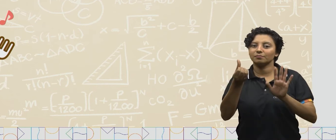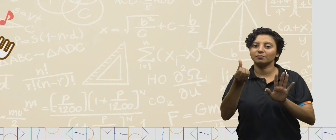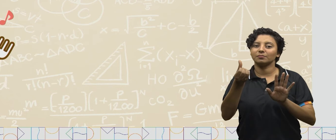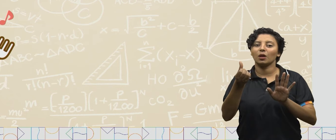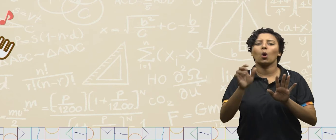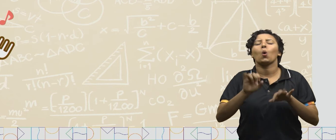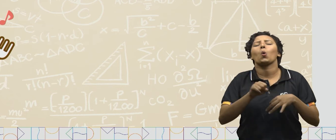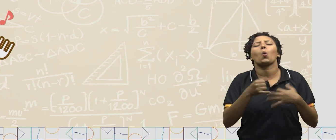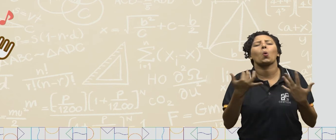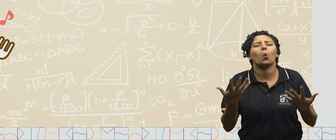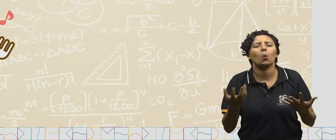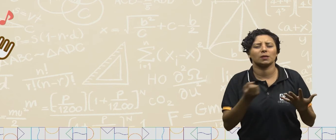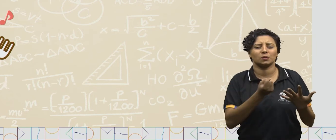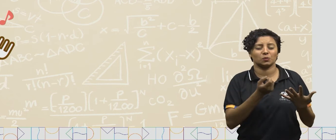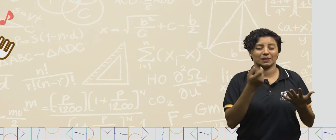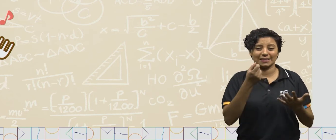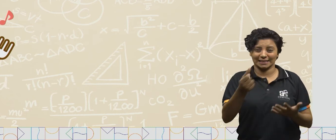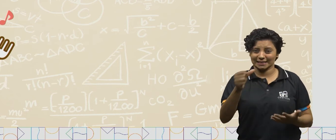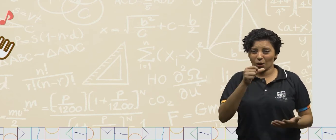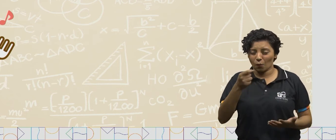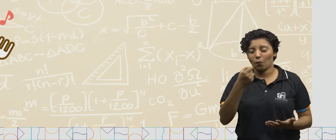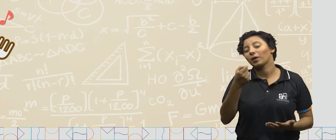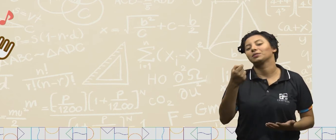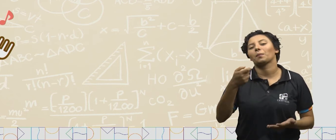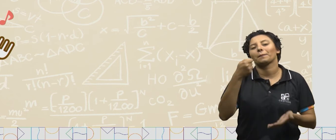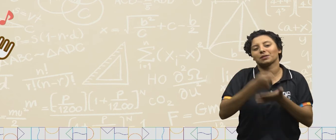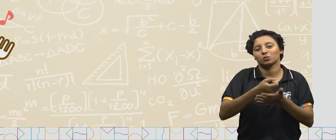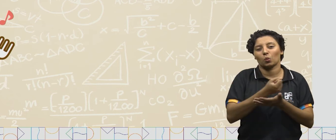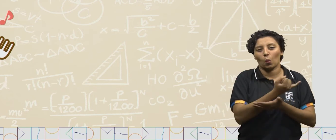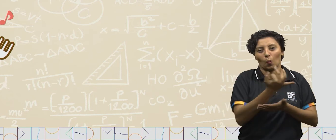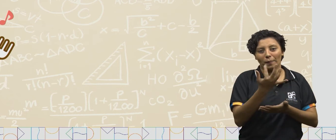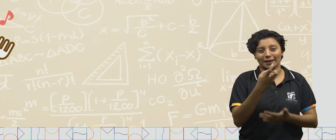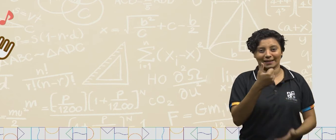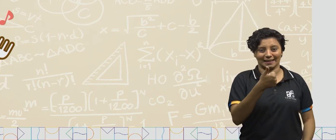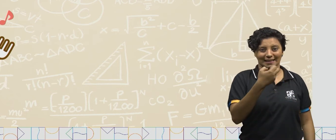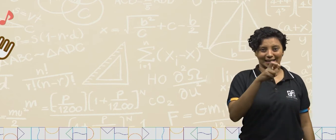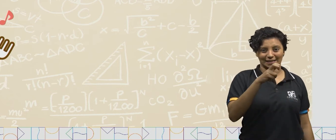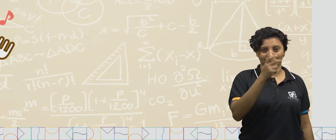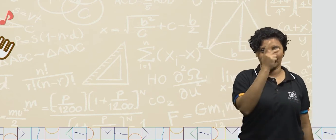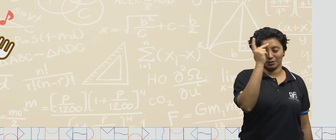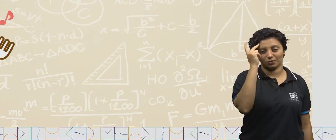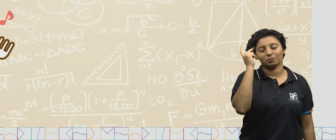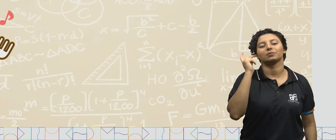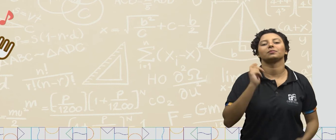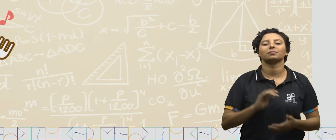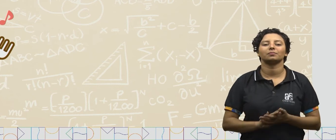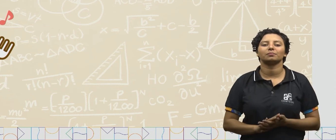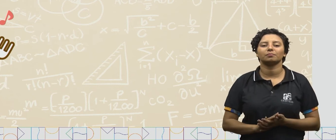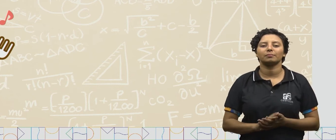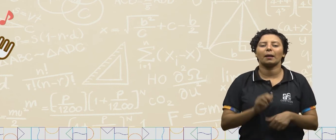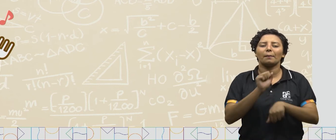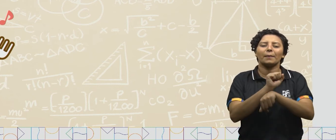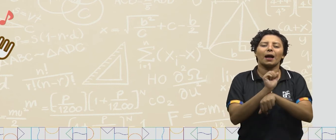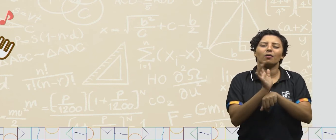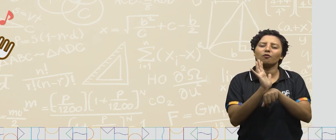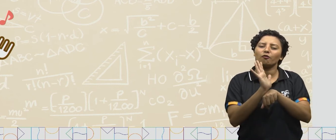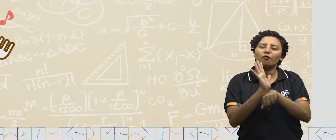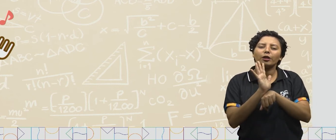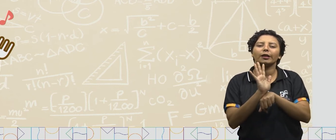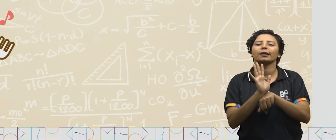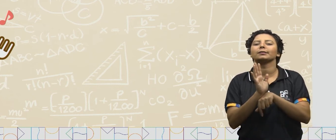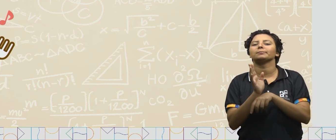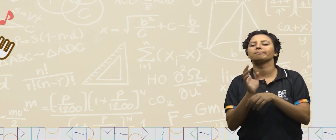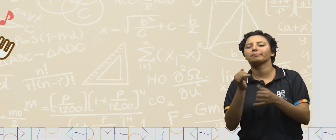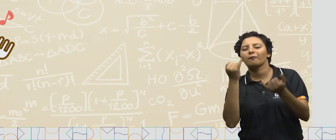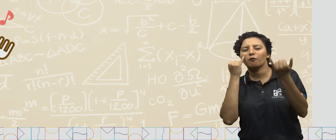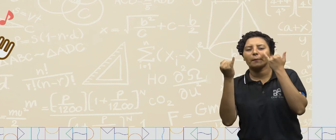eu precisarei comprar para 15 pessoas? Pause o vídeo, reúna